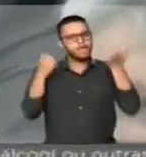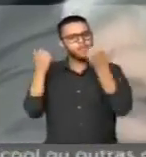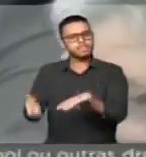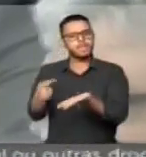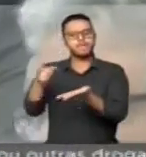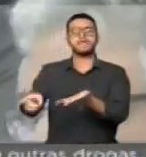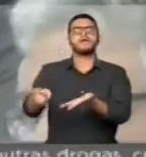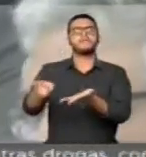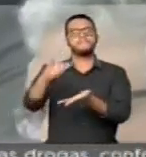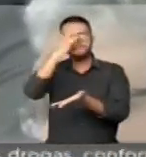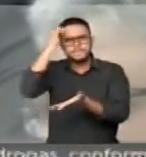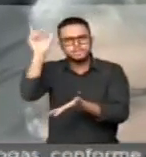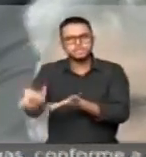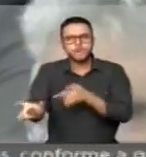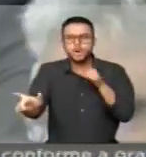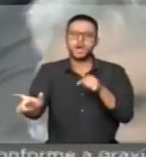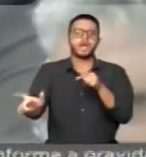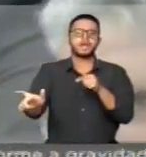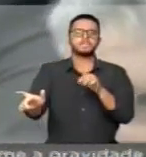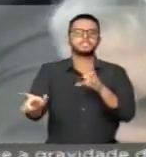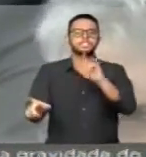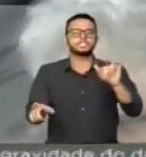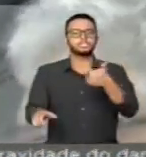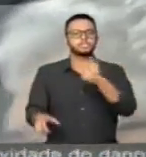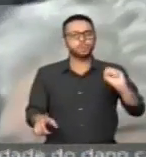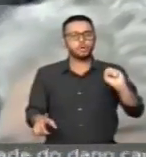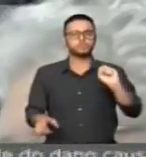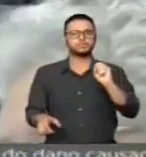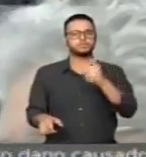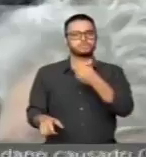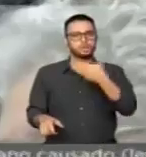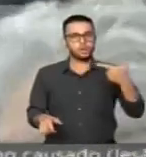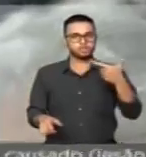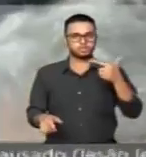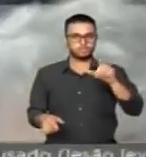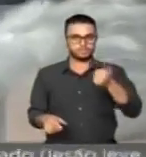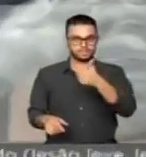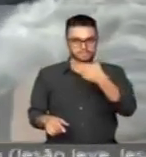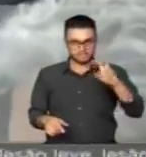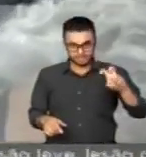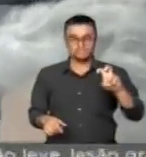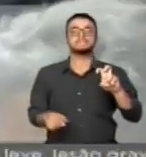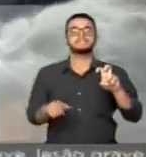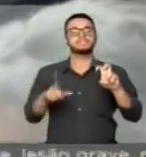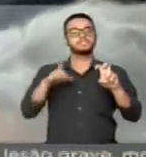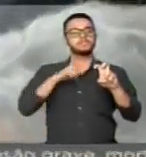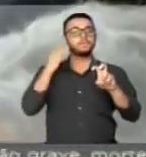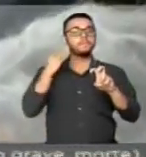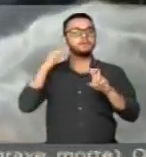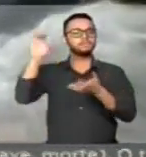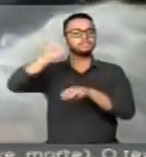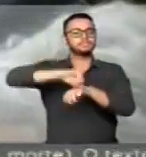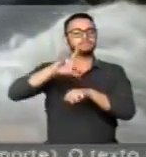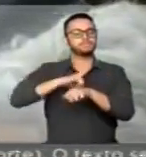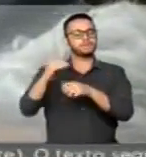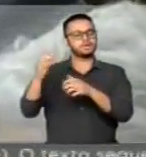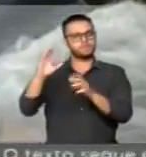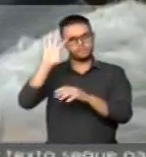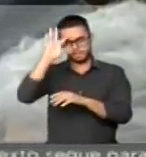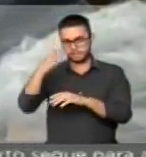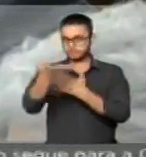ao notificado. Em 18/12/15, o Banco Central instaura processo administrativo sancionador com base na